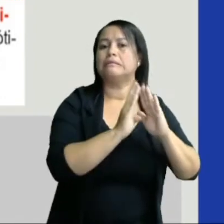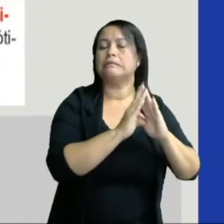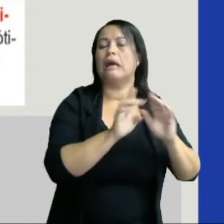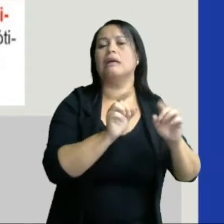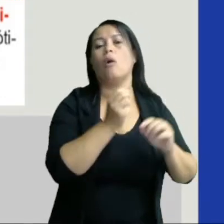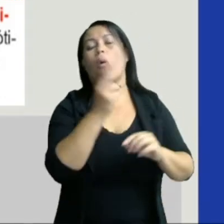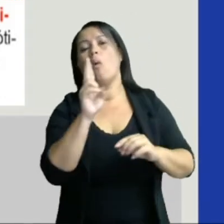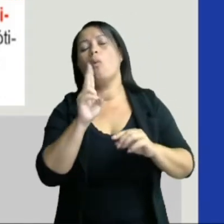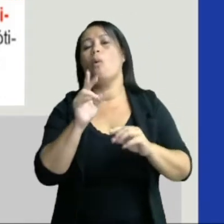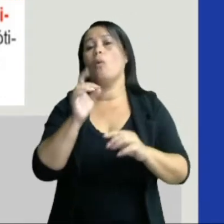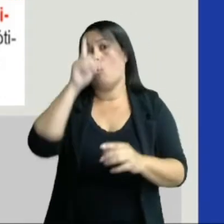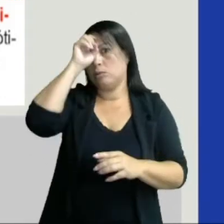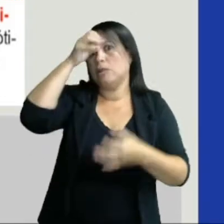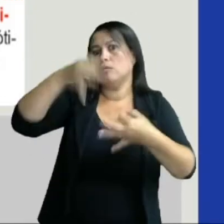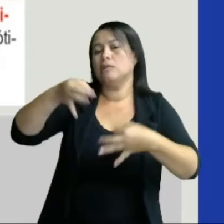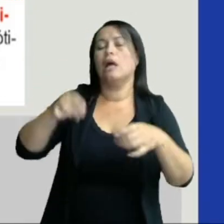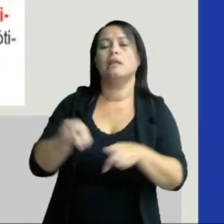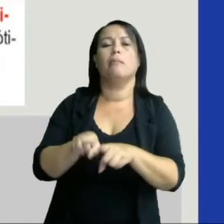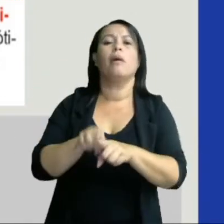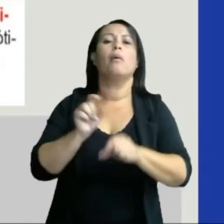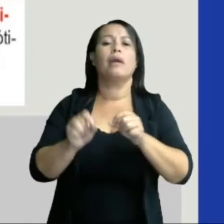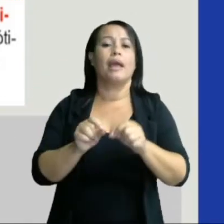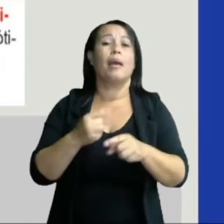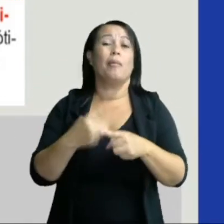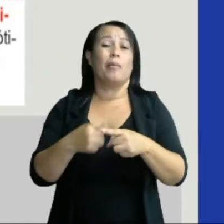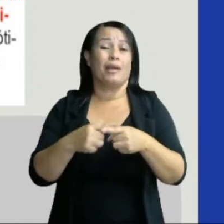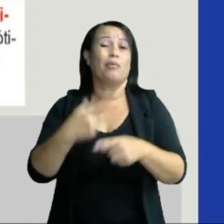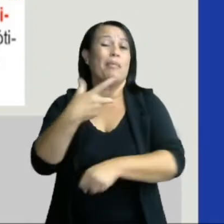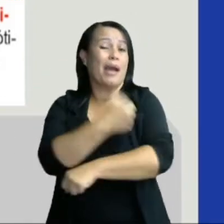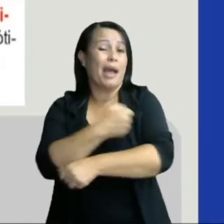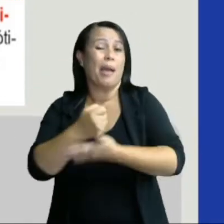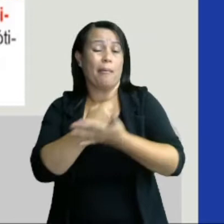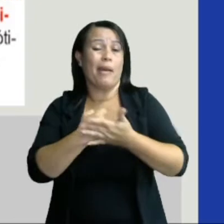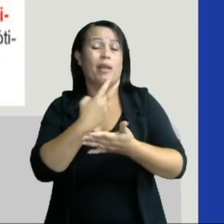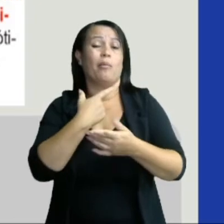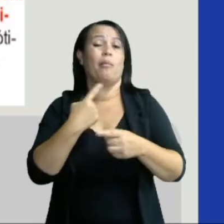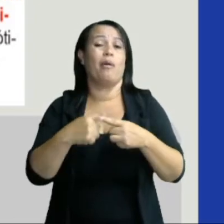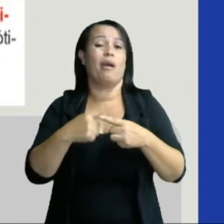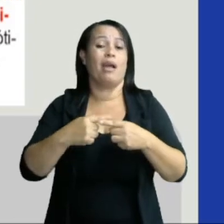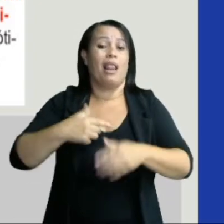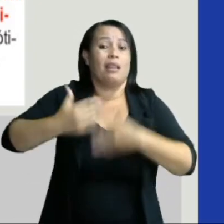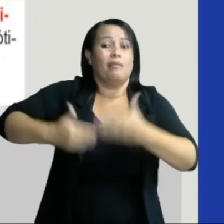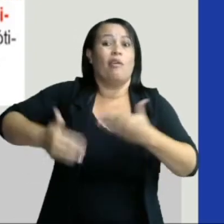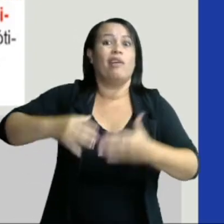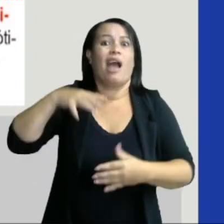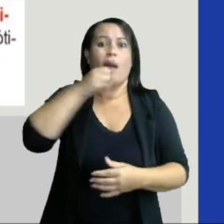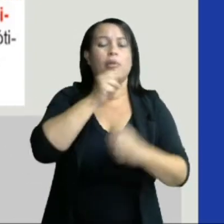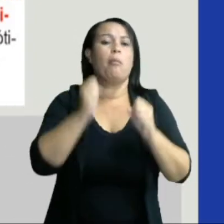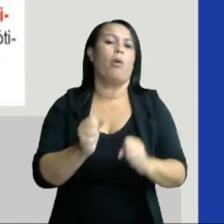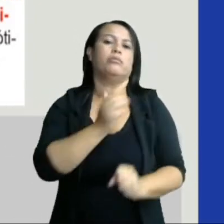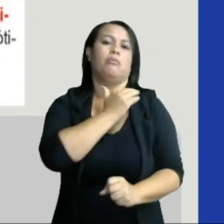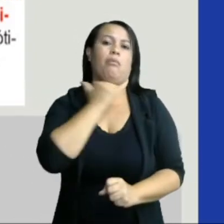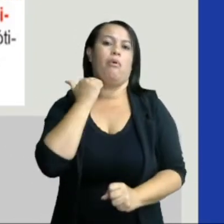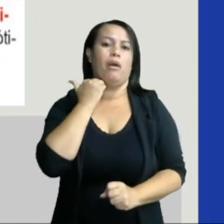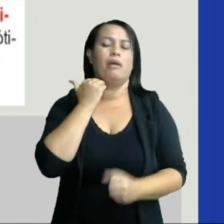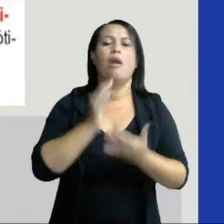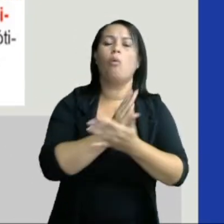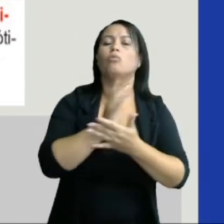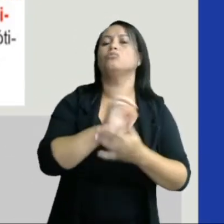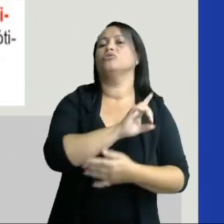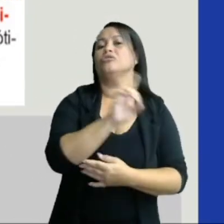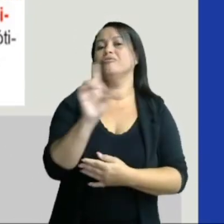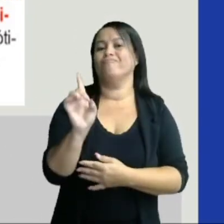uma infecção muito aguda, de desenvolvimento muito rápido, que pode levar à morte em alguns